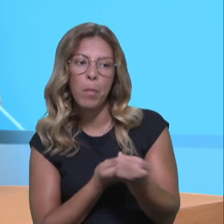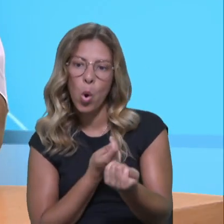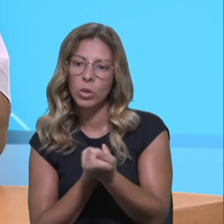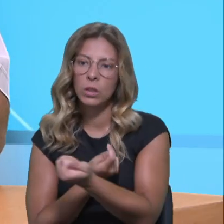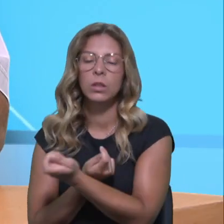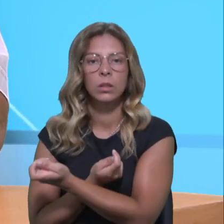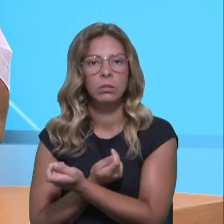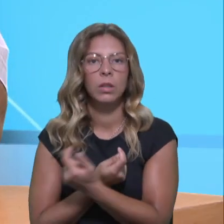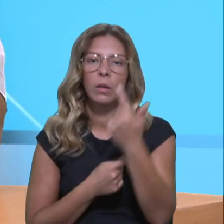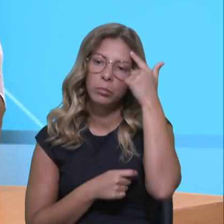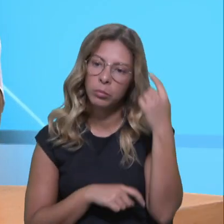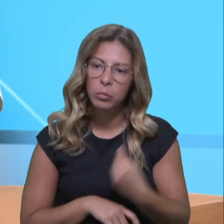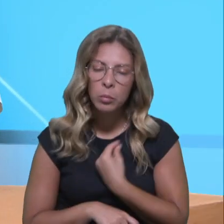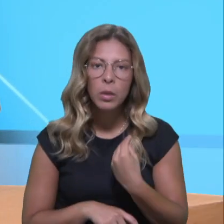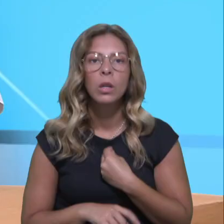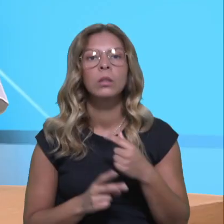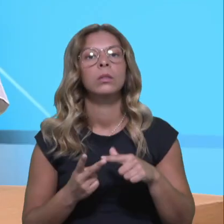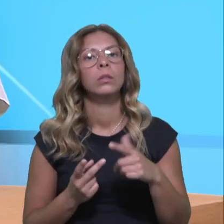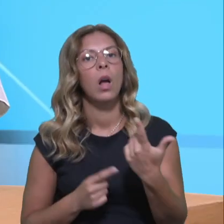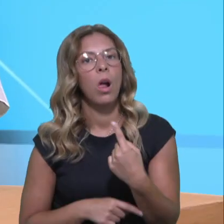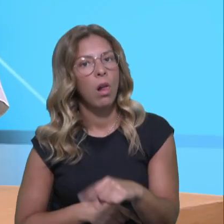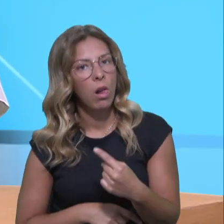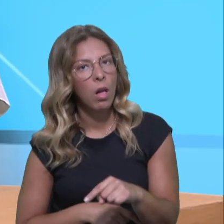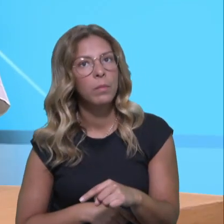vive preocupado, é alguém que ampara. E por isso